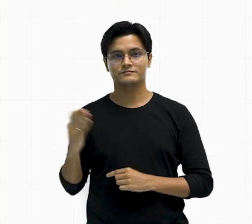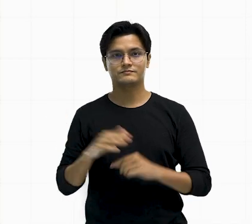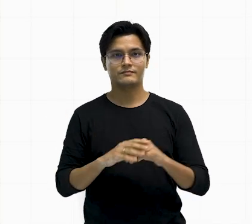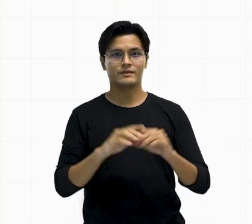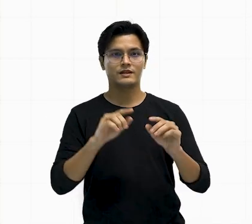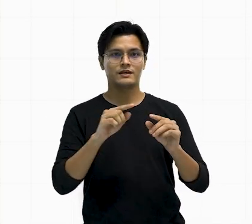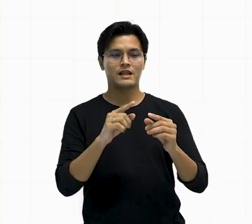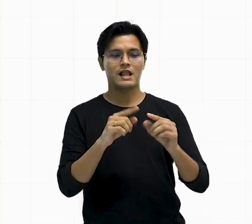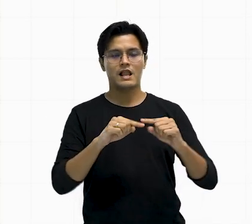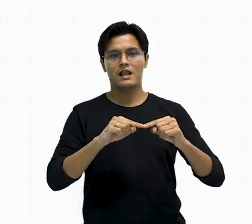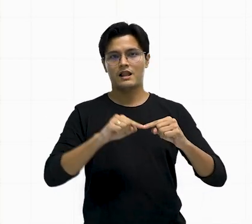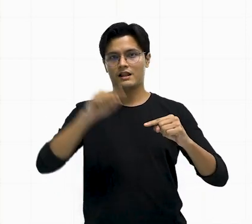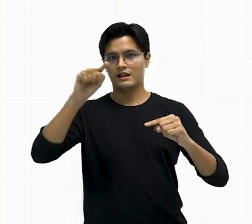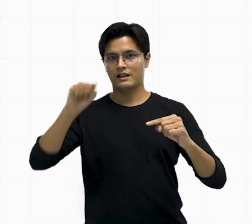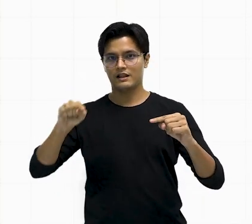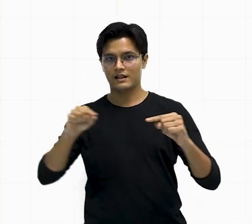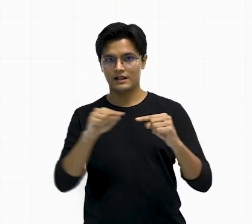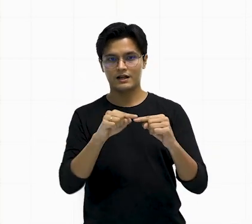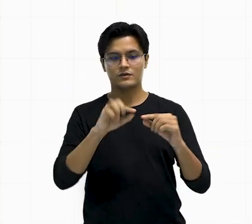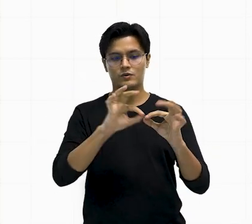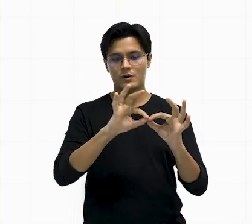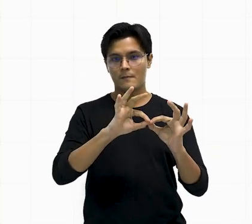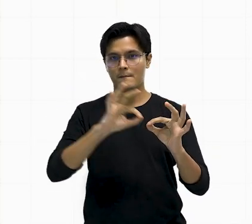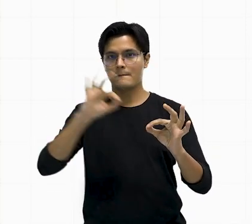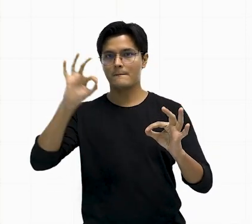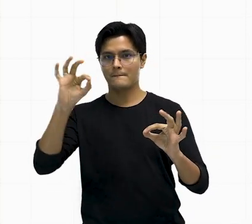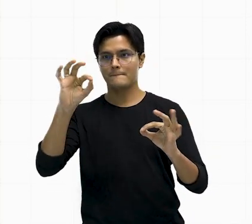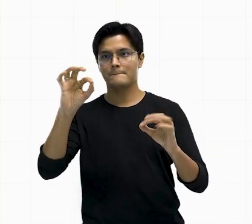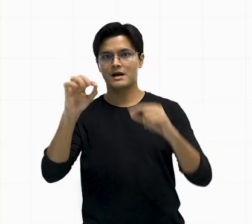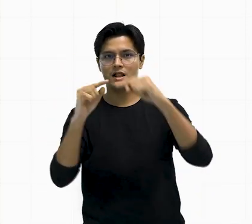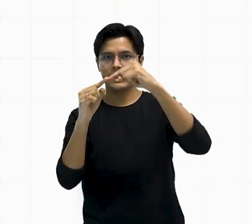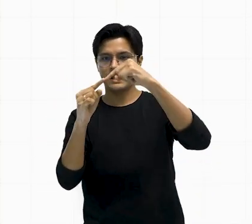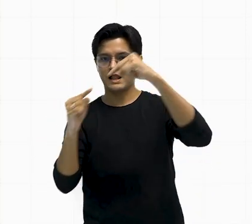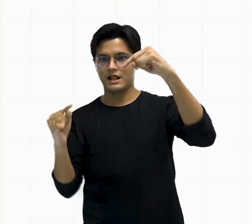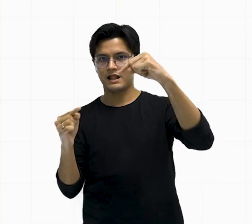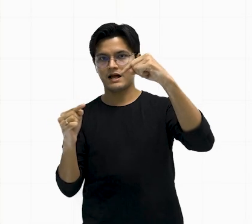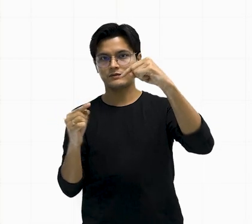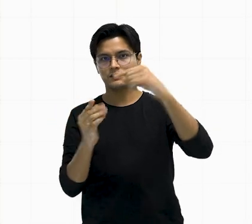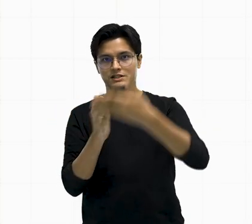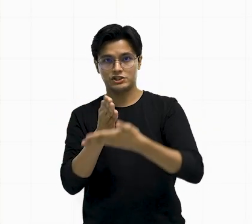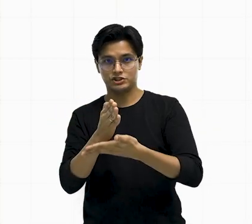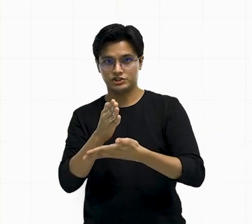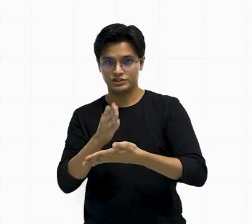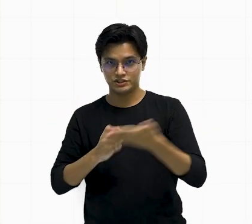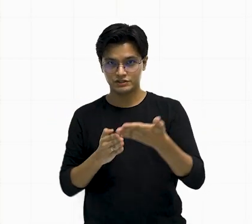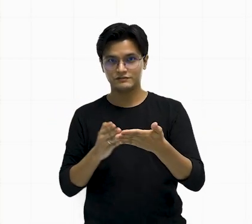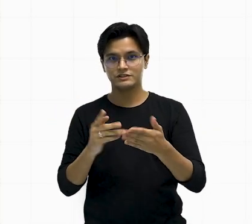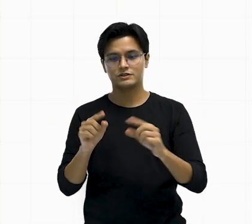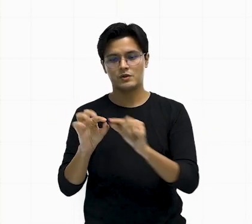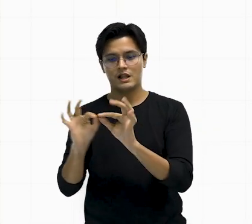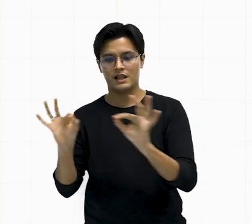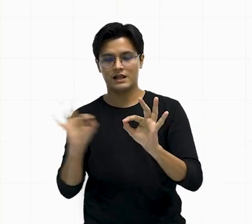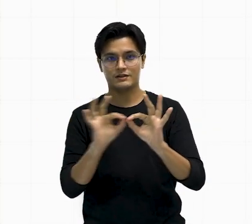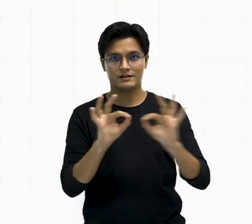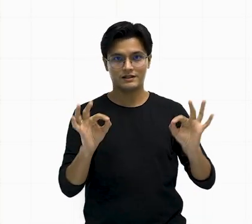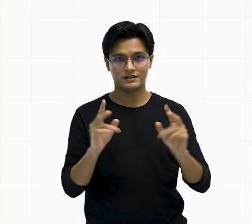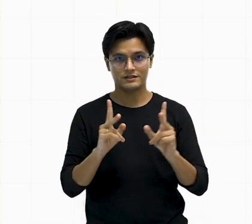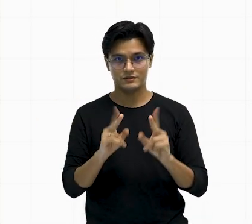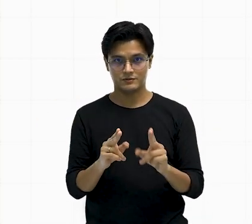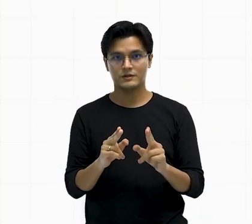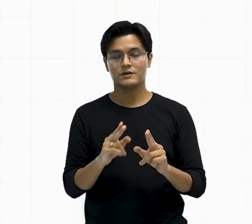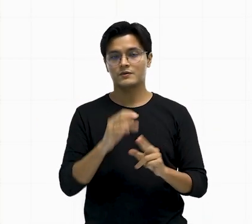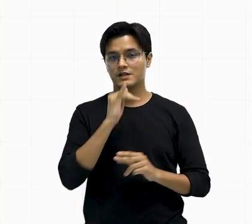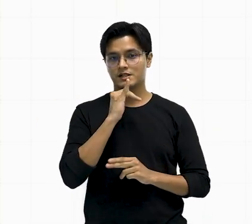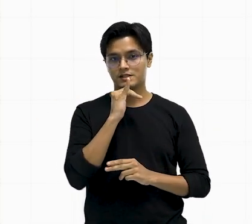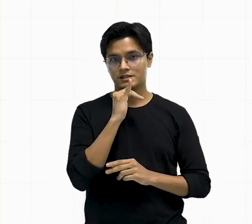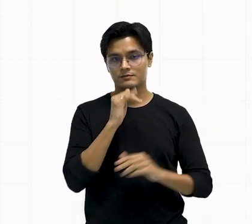medidas iguais. Então, por exemplo, vamos supor que de repente, tá? O lado AB, ele